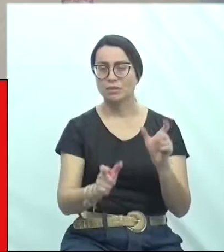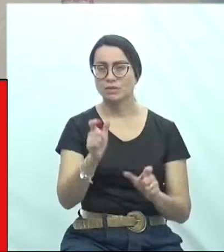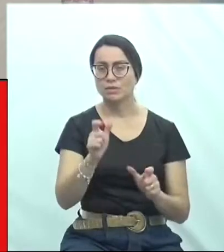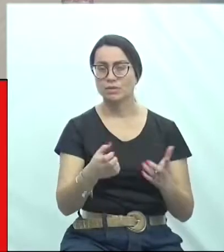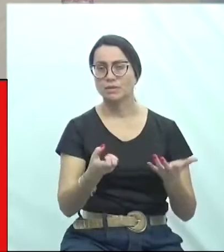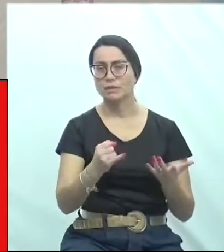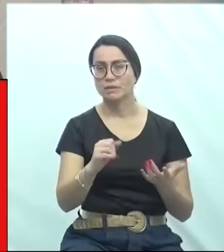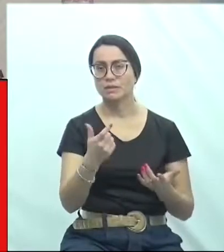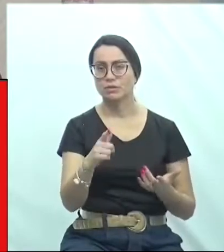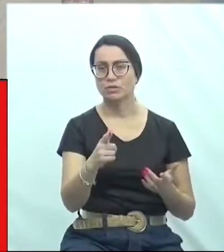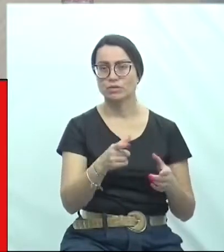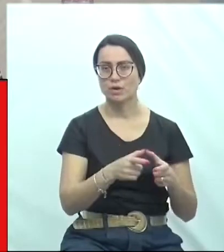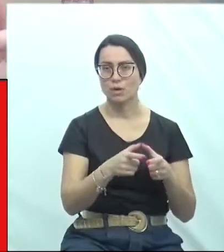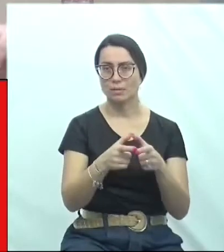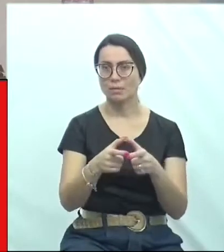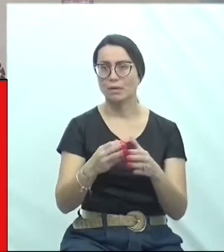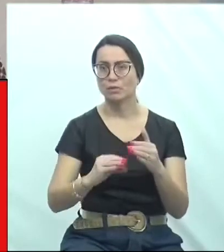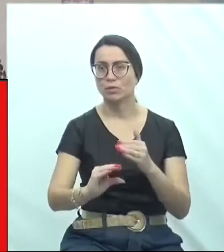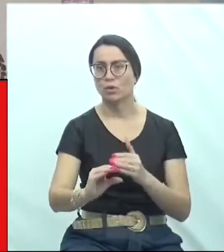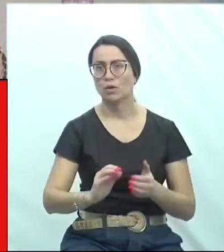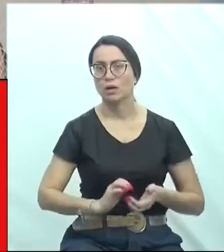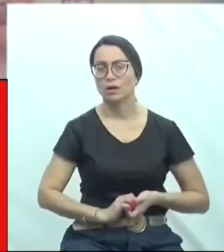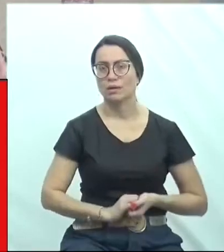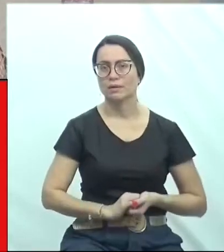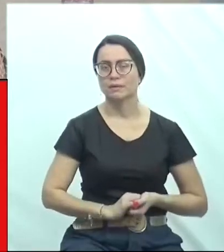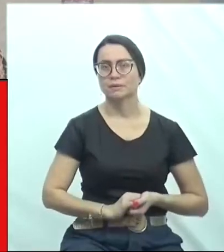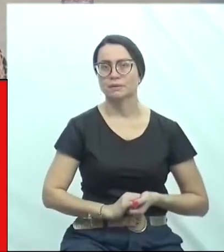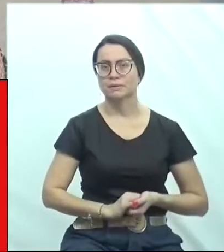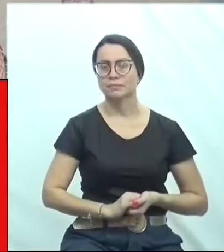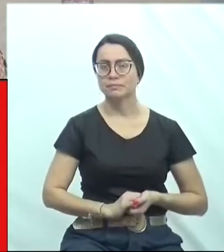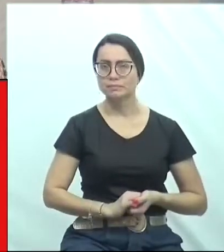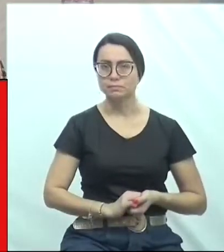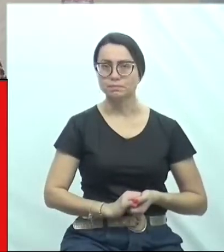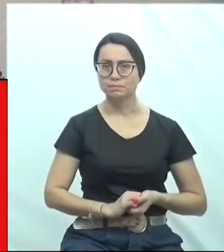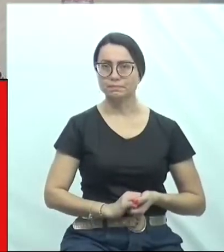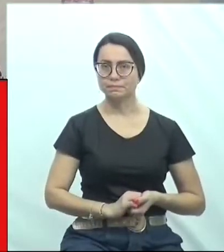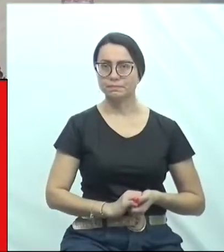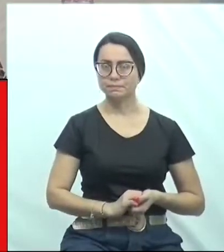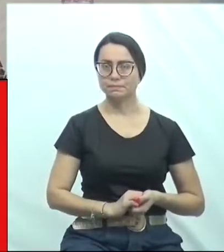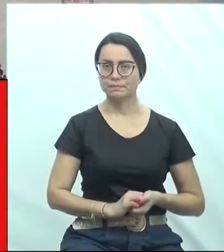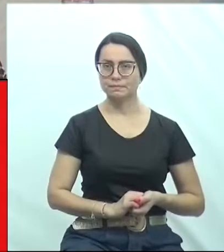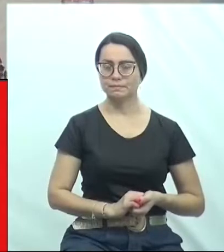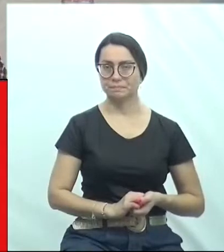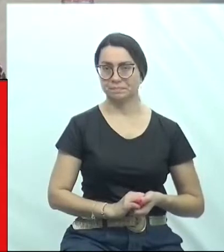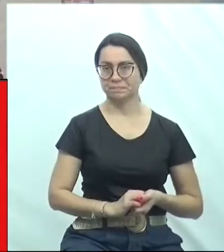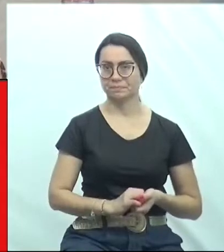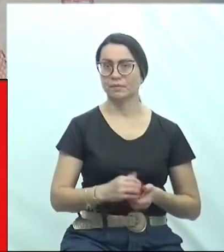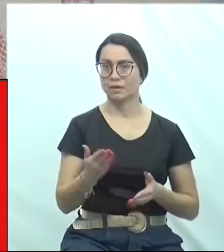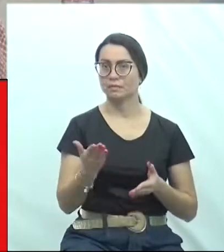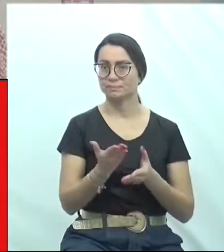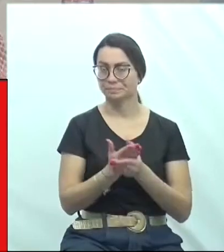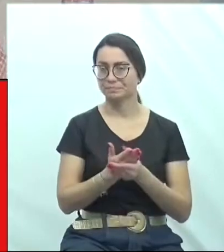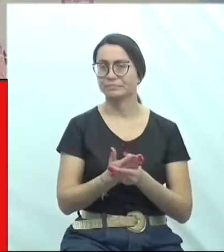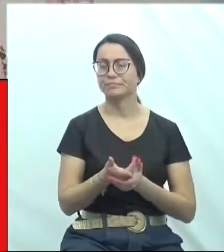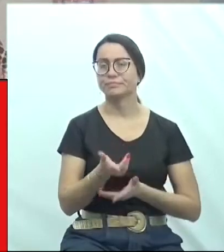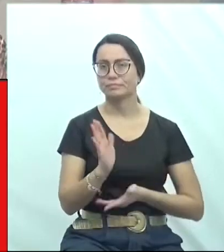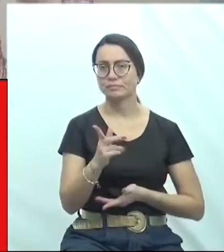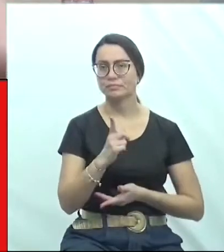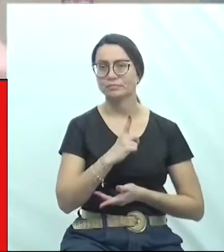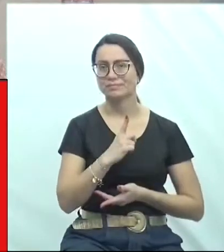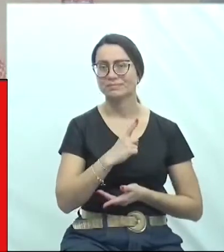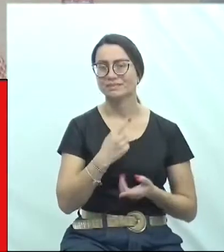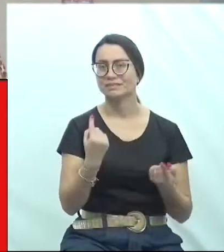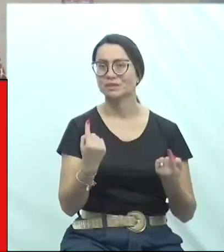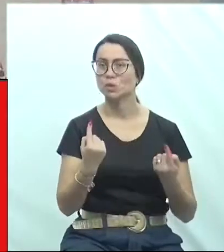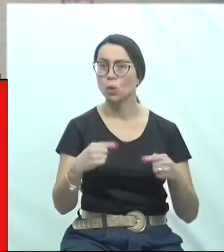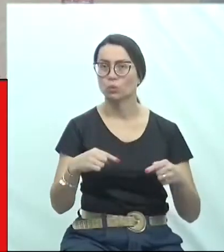esse equipamento, né? E nessa ação já houve posição das agências reguladoras contrárias à instalação, por